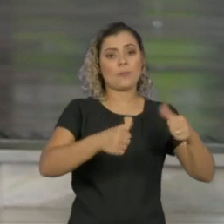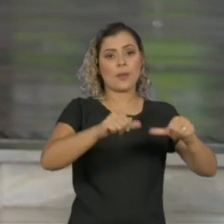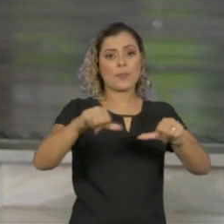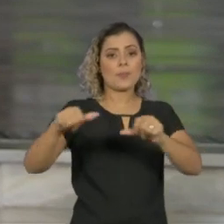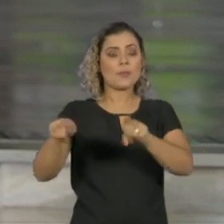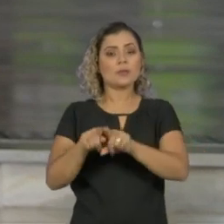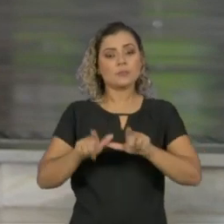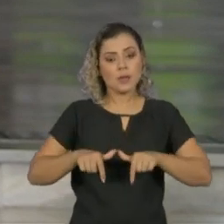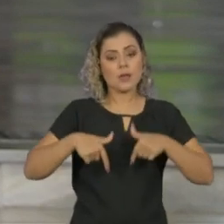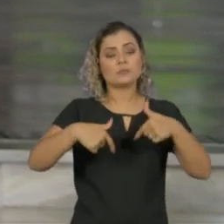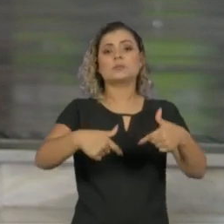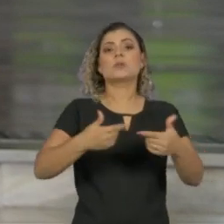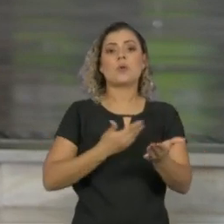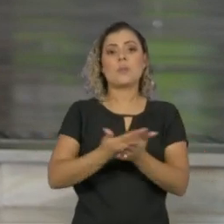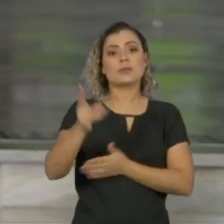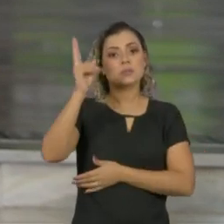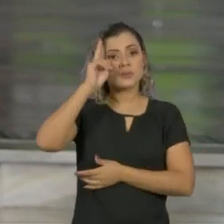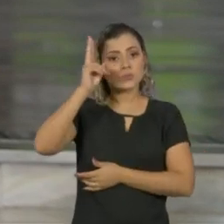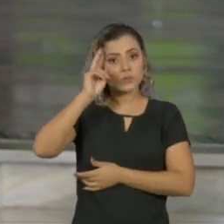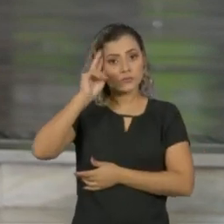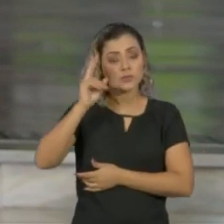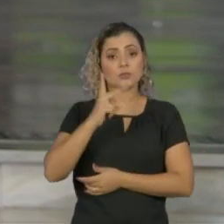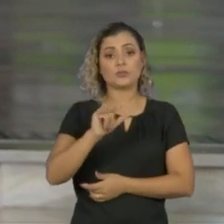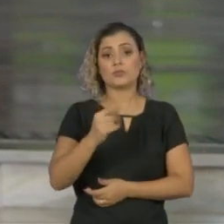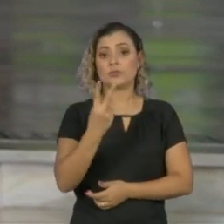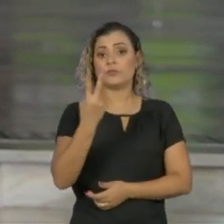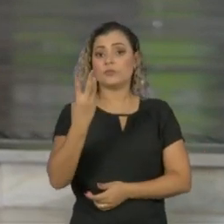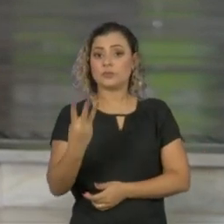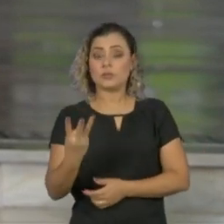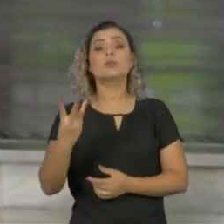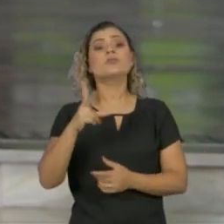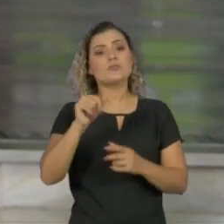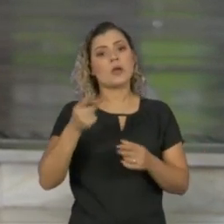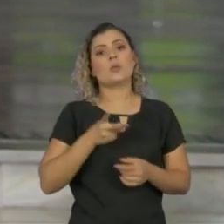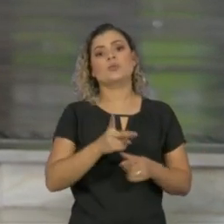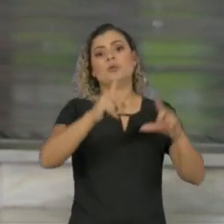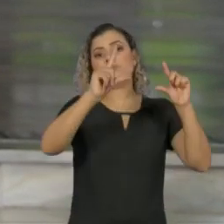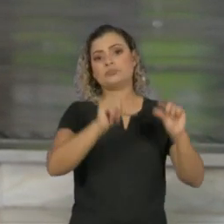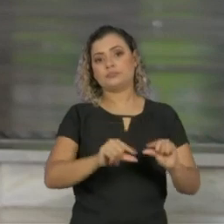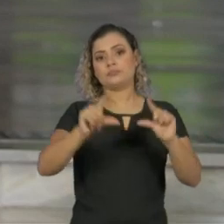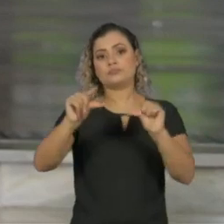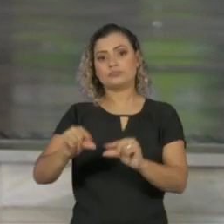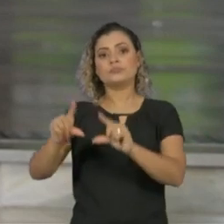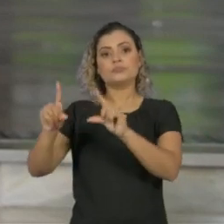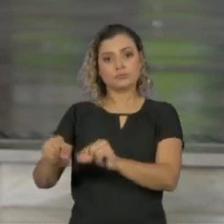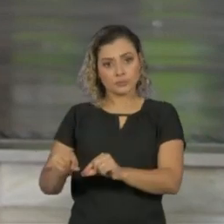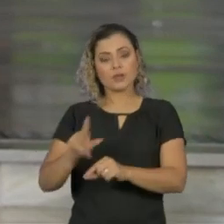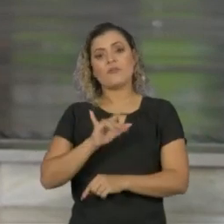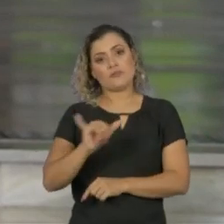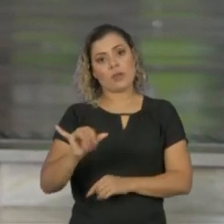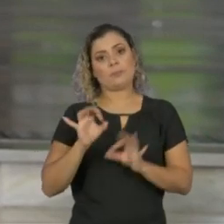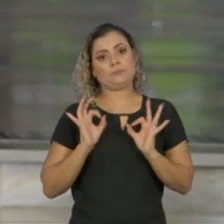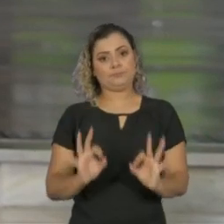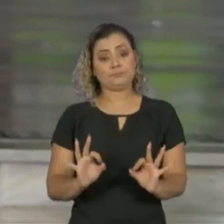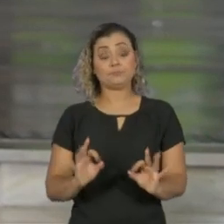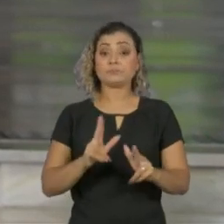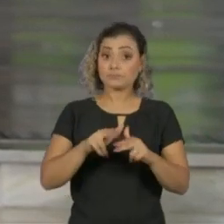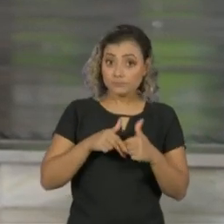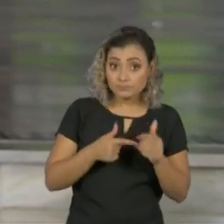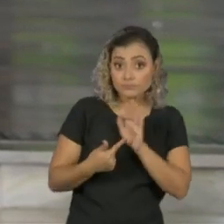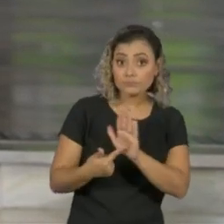medidas que se aplicam a partir de segunda-feira, dia 23, esses números serão reduzidos sensivelmente, o que